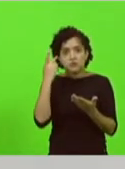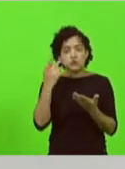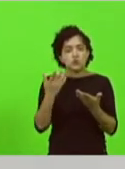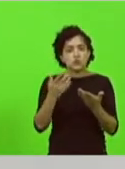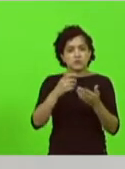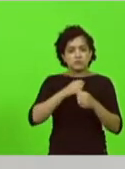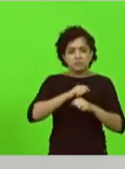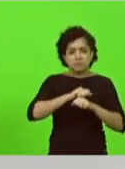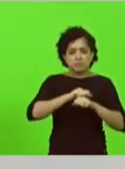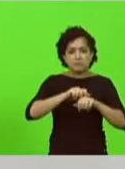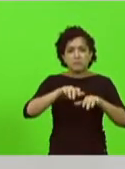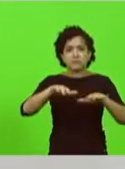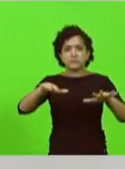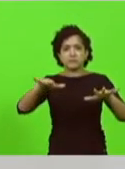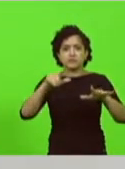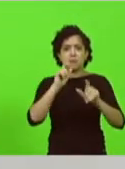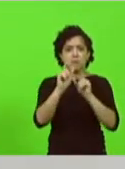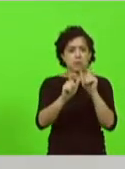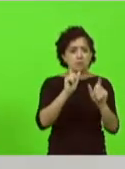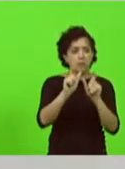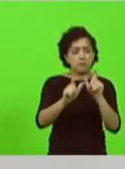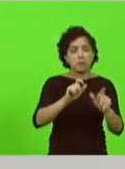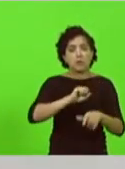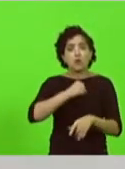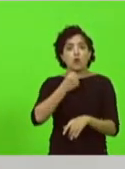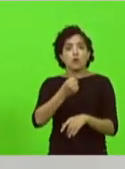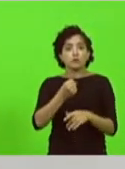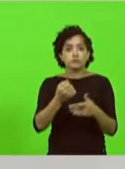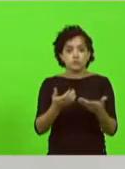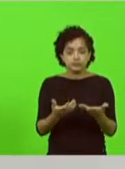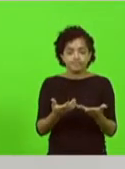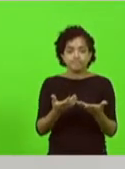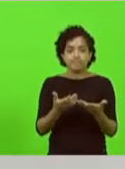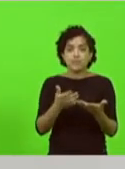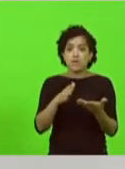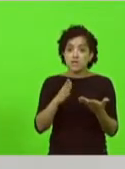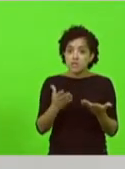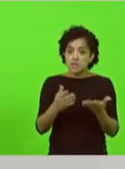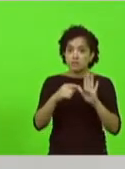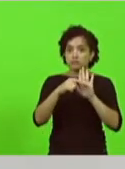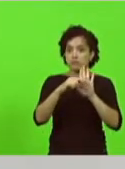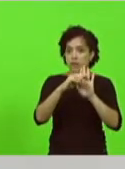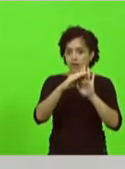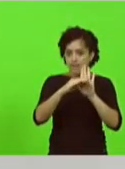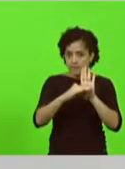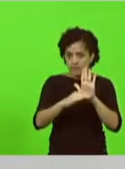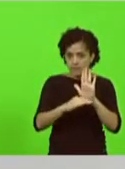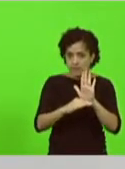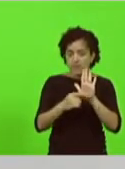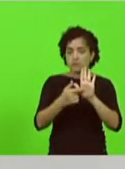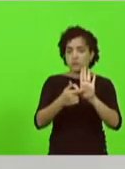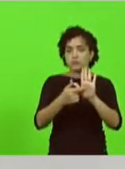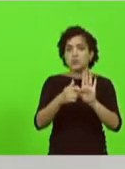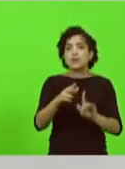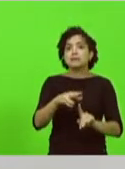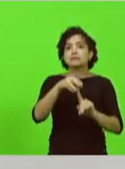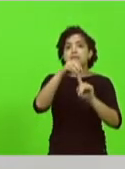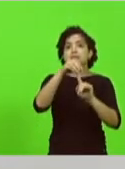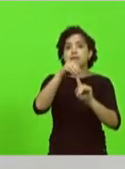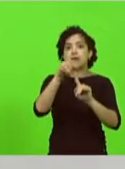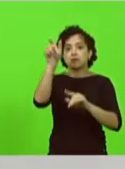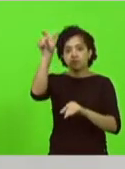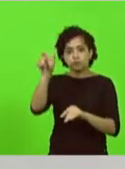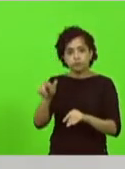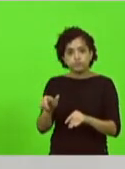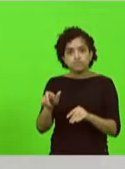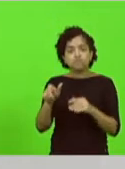espalhando ofensas e ódio. A matéria apresentada destaca a morte do sujeito gerada